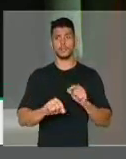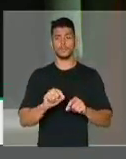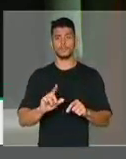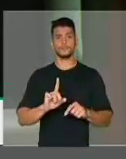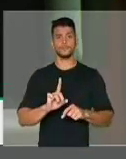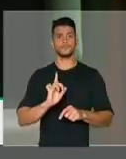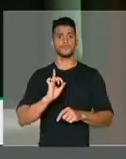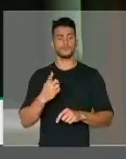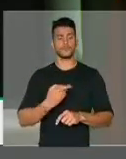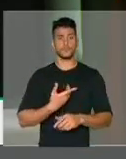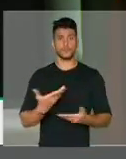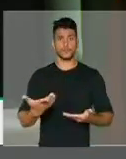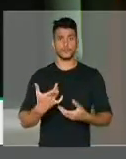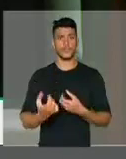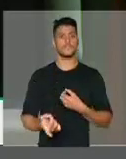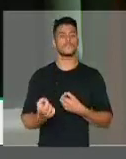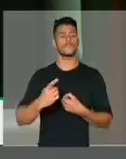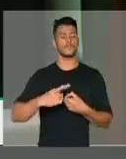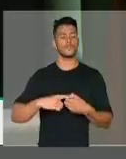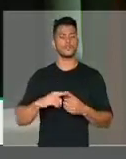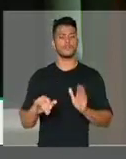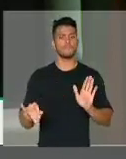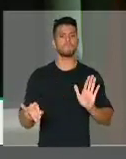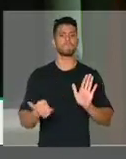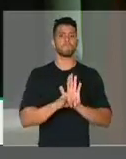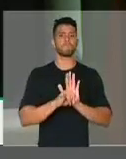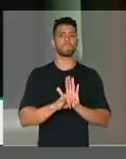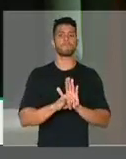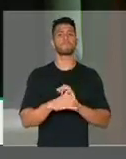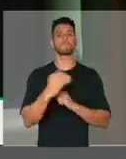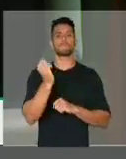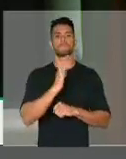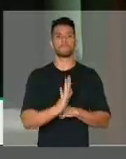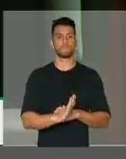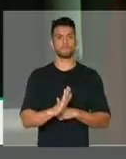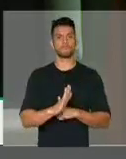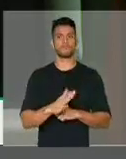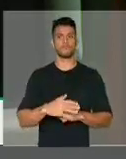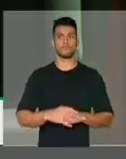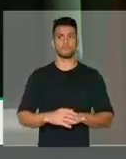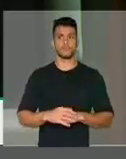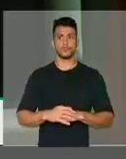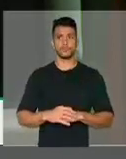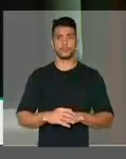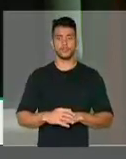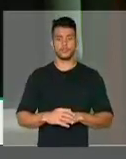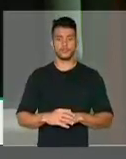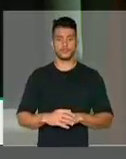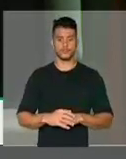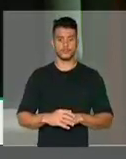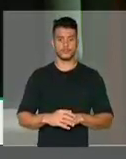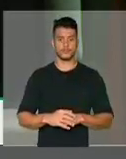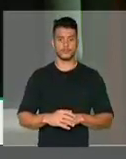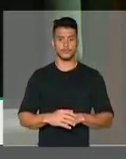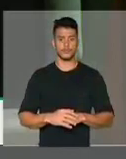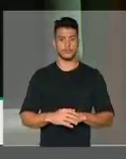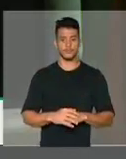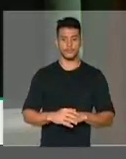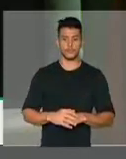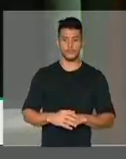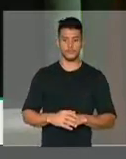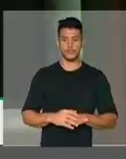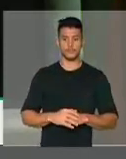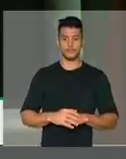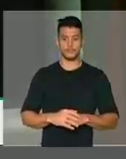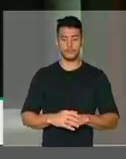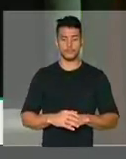nossa identidade com o povo brasileiro, com a sociedade brasileira, na sua agenda, nos seus compromissos. E, ao